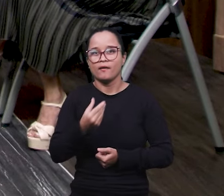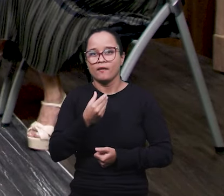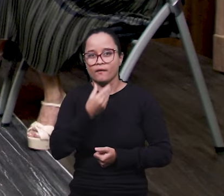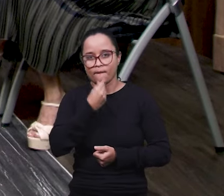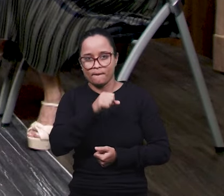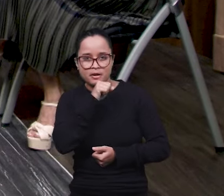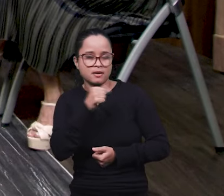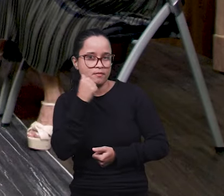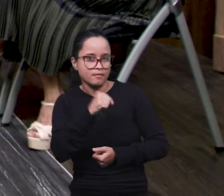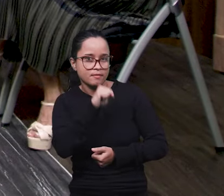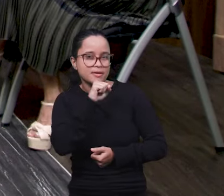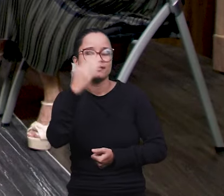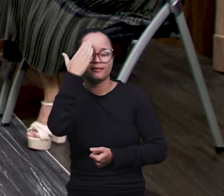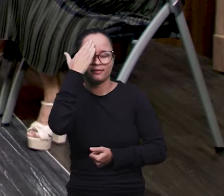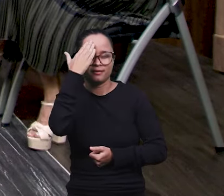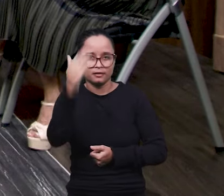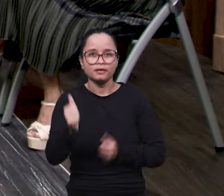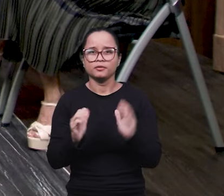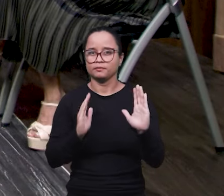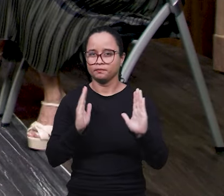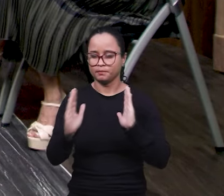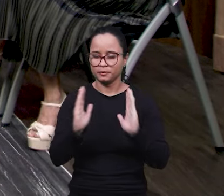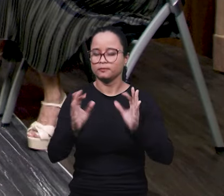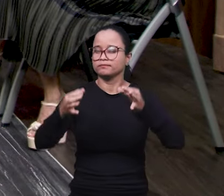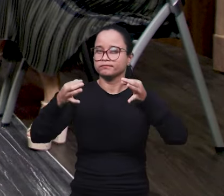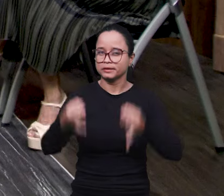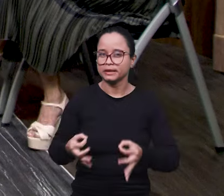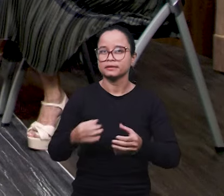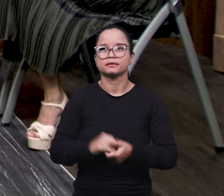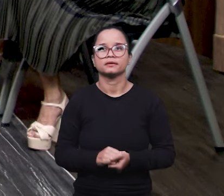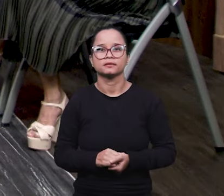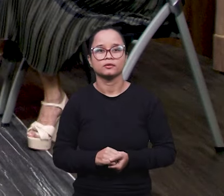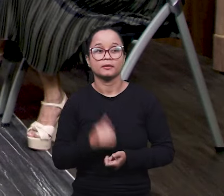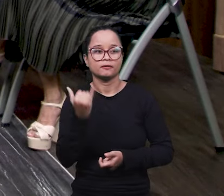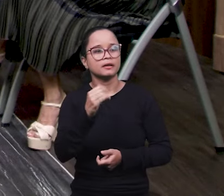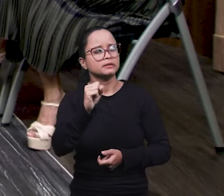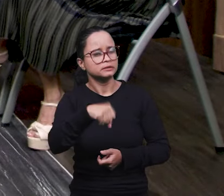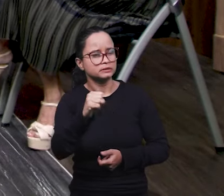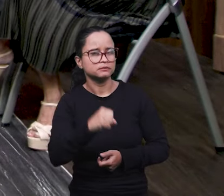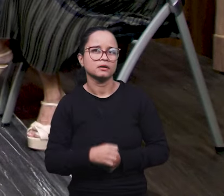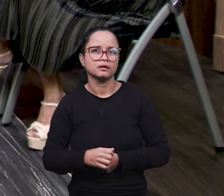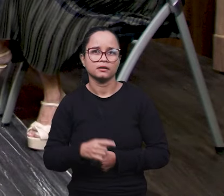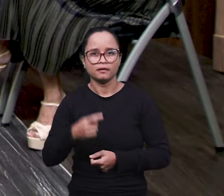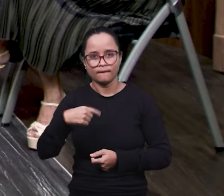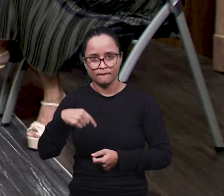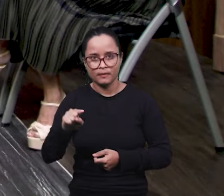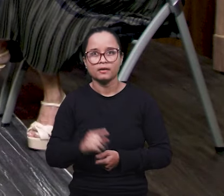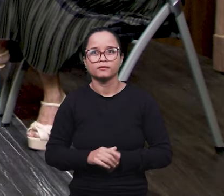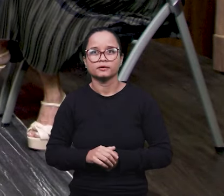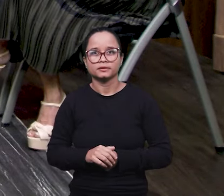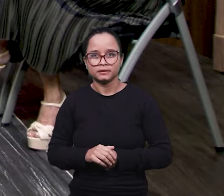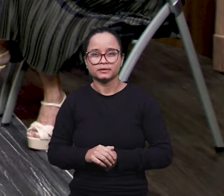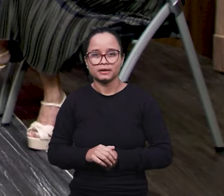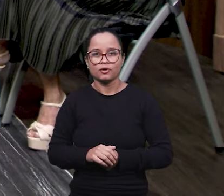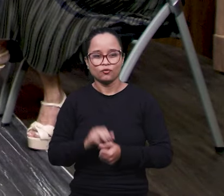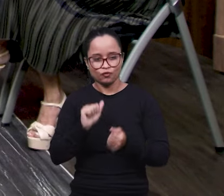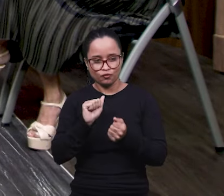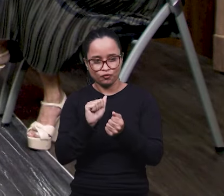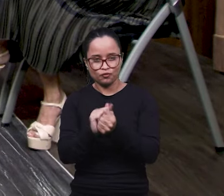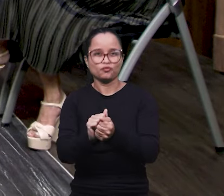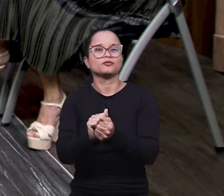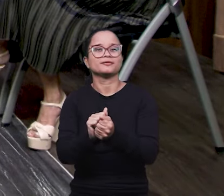sabem né Qual é o tempo certo para falar sim vamos então embarcar nessa